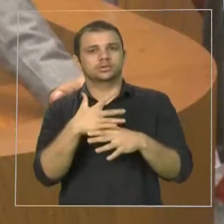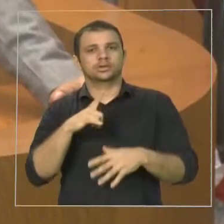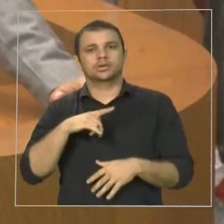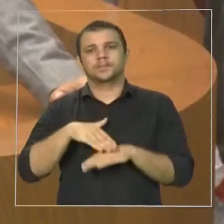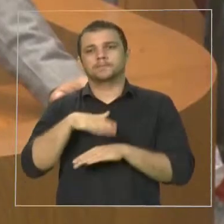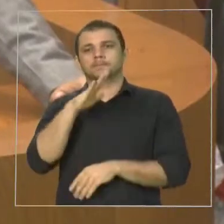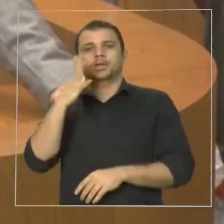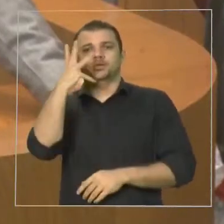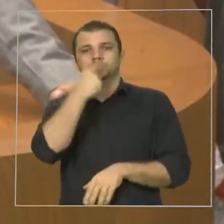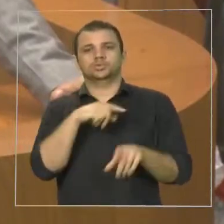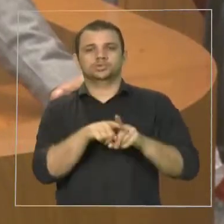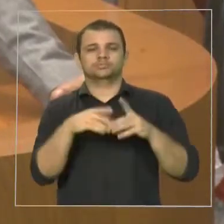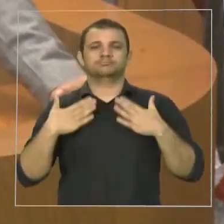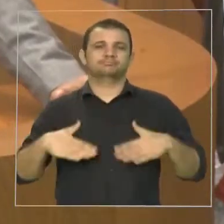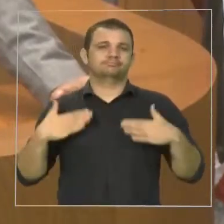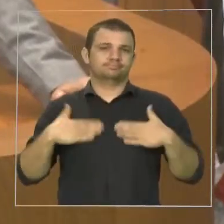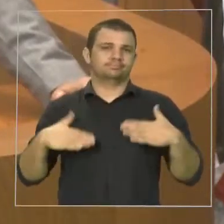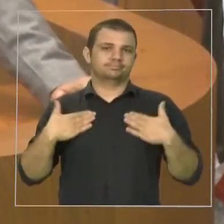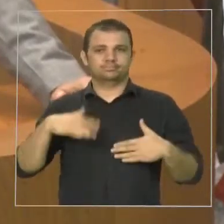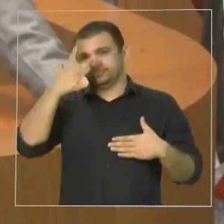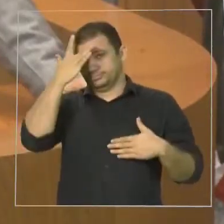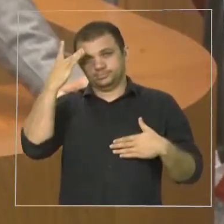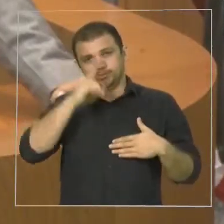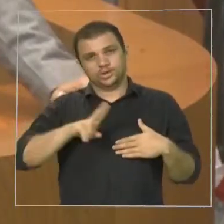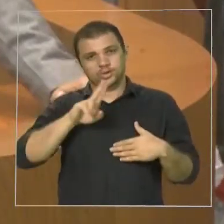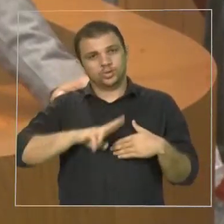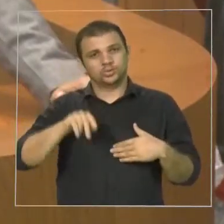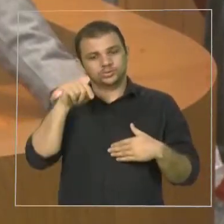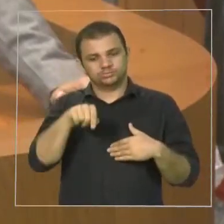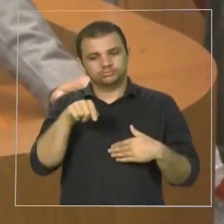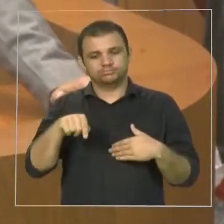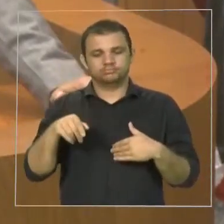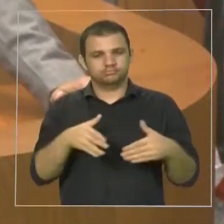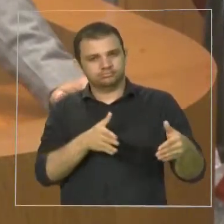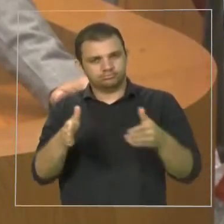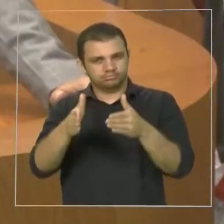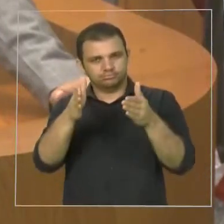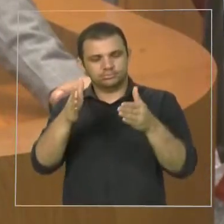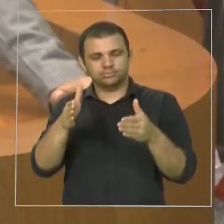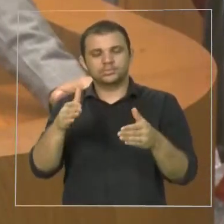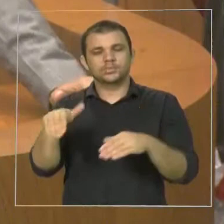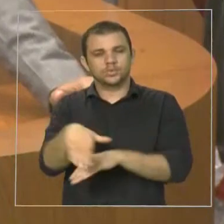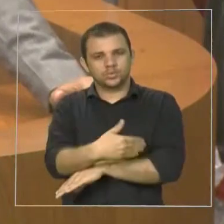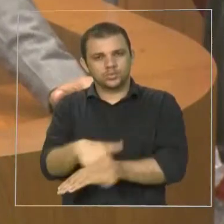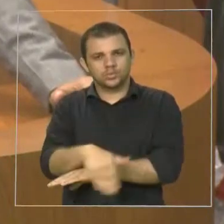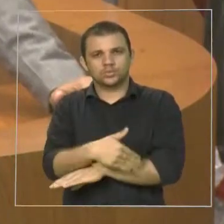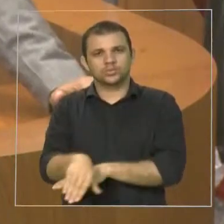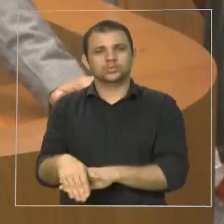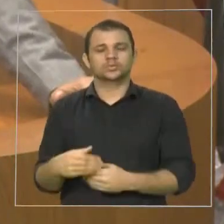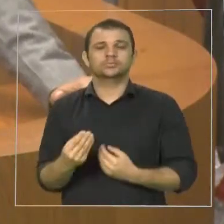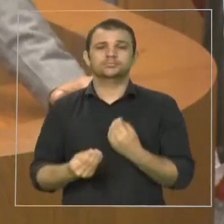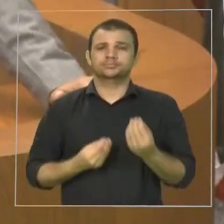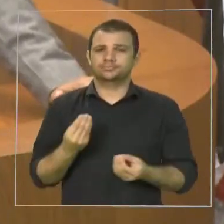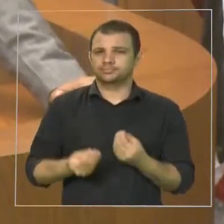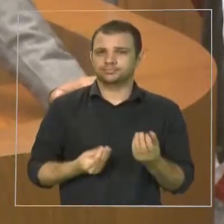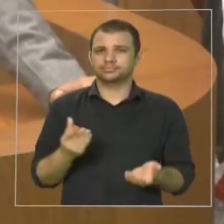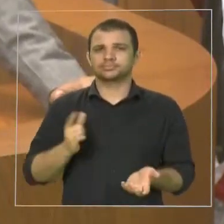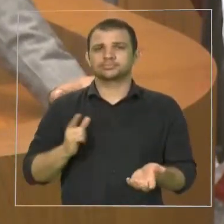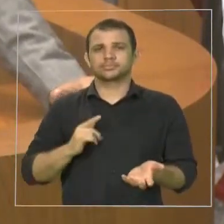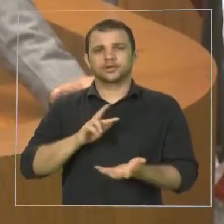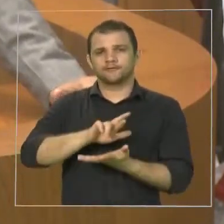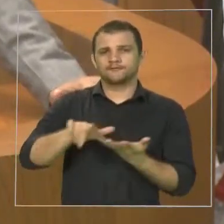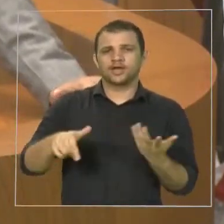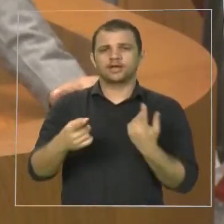confortável para quem utiliza daquelas vias urbanas através das várias e